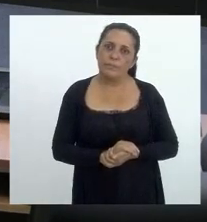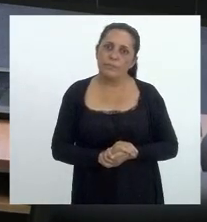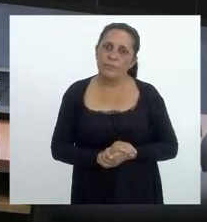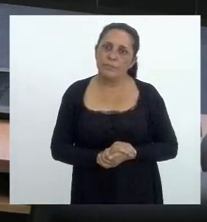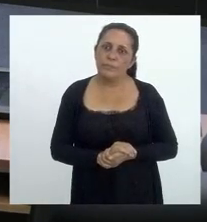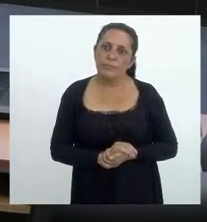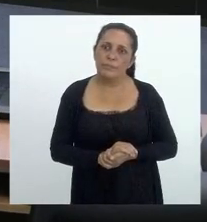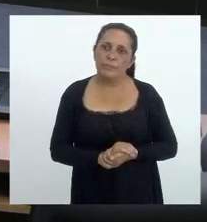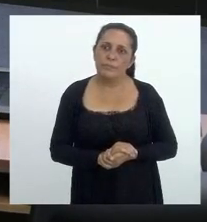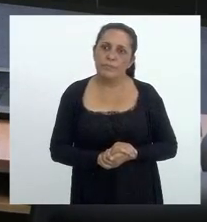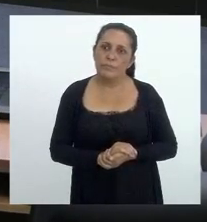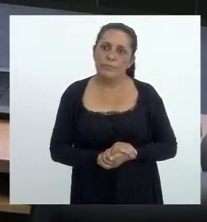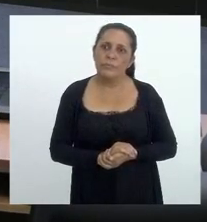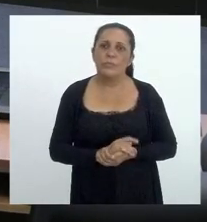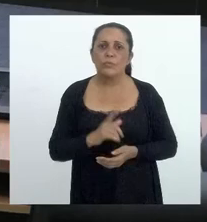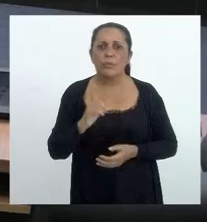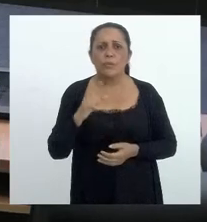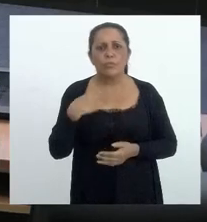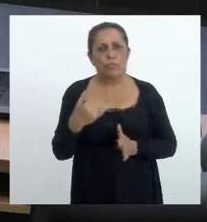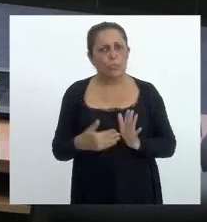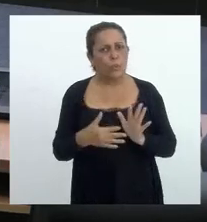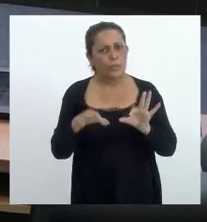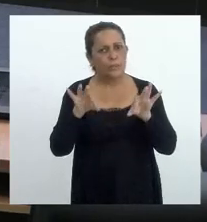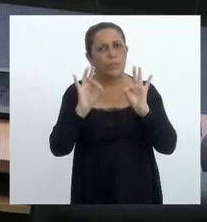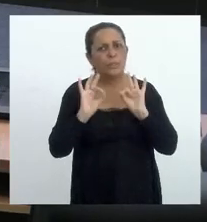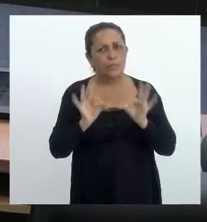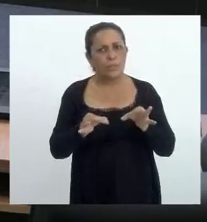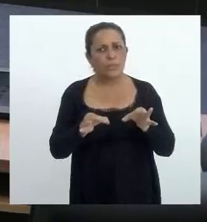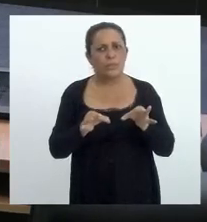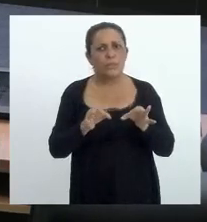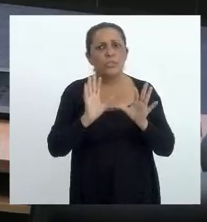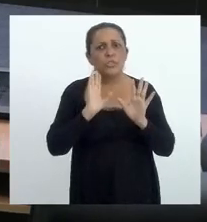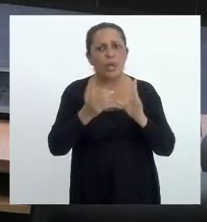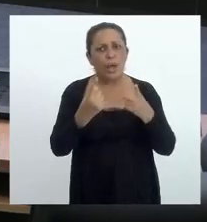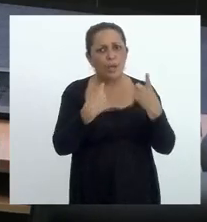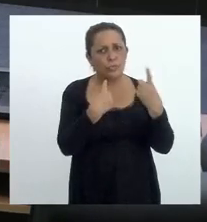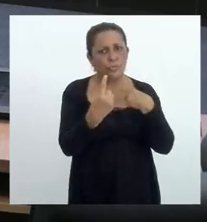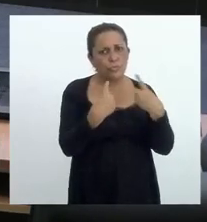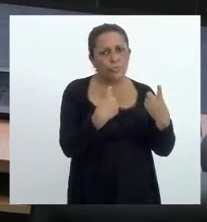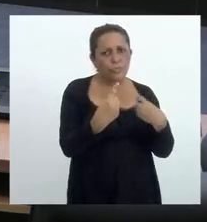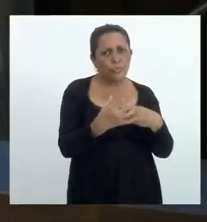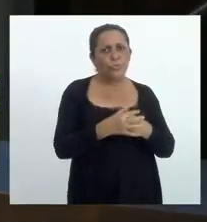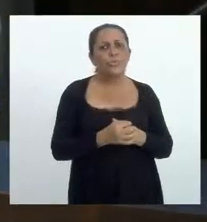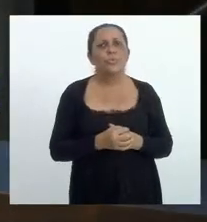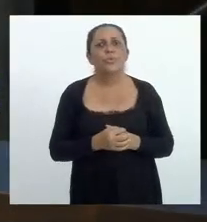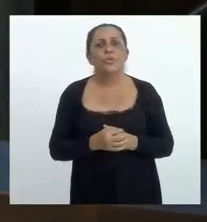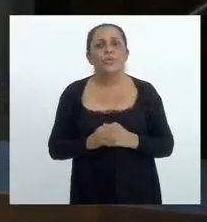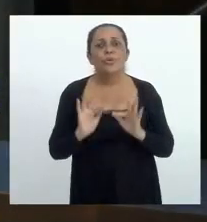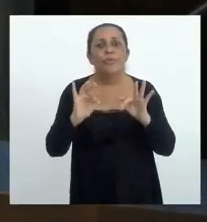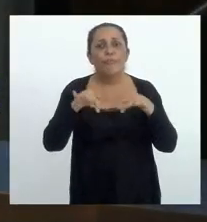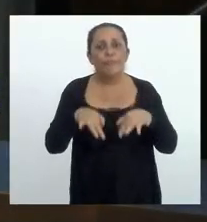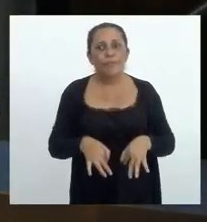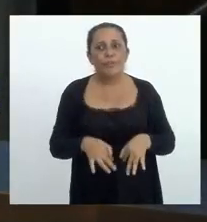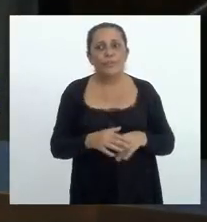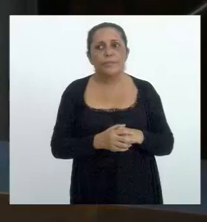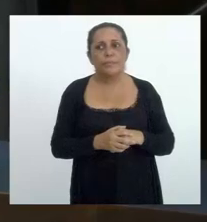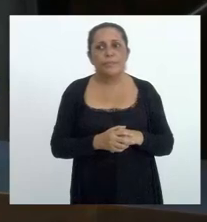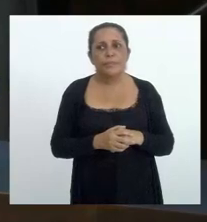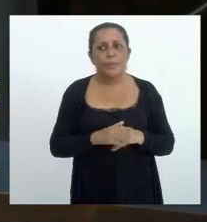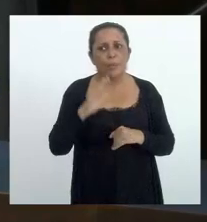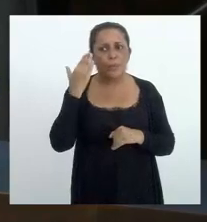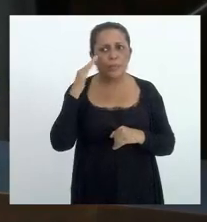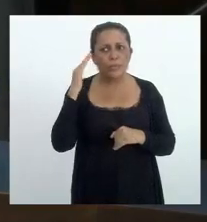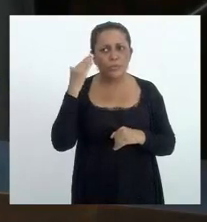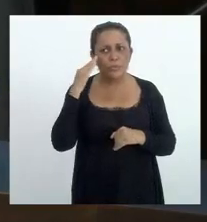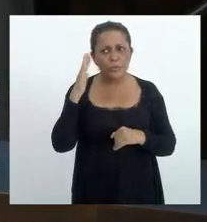Alô? Com toda certeza que eu imaginei, porque a gente fez as discussões, né? E no final acho que entendi que